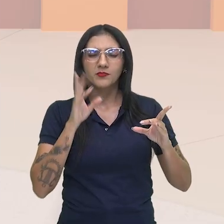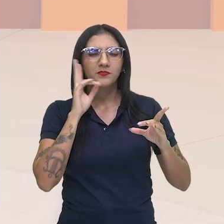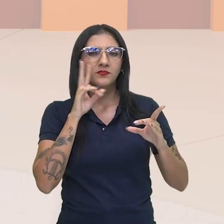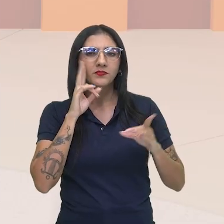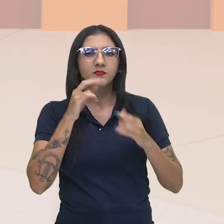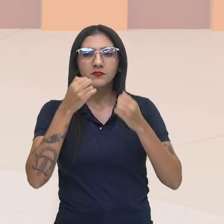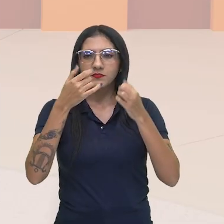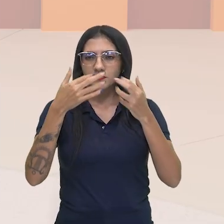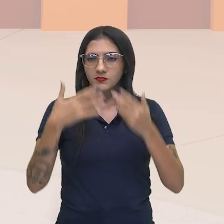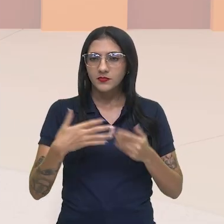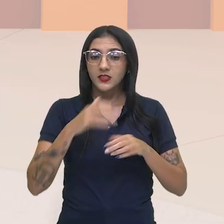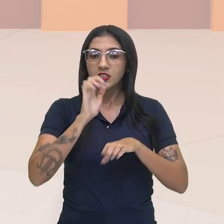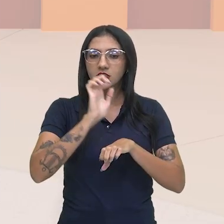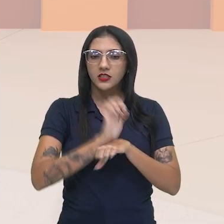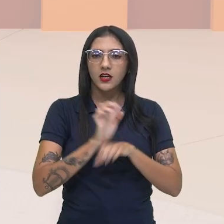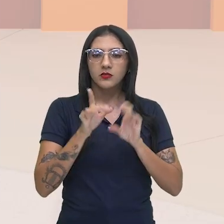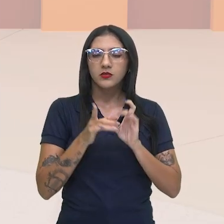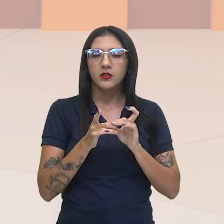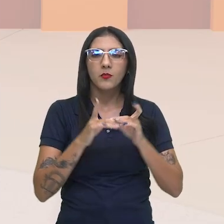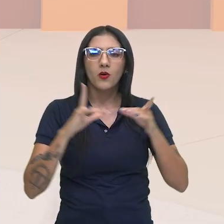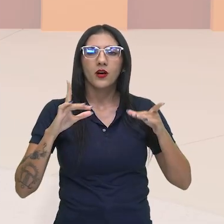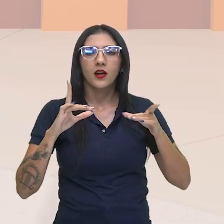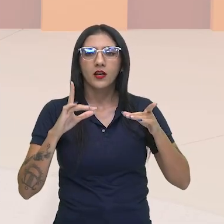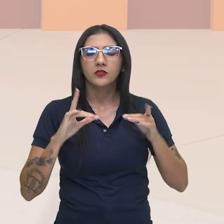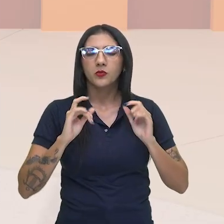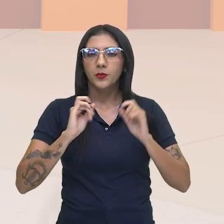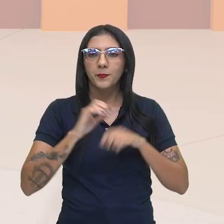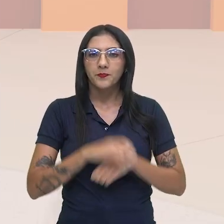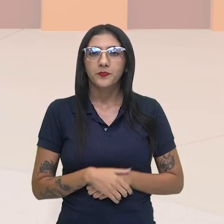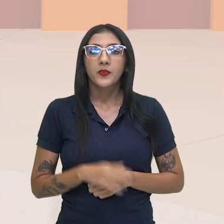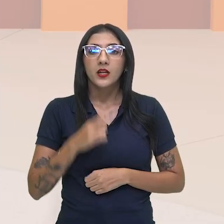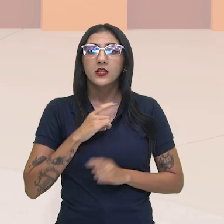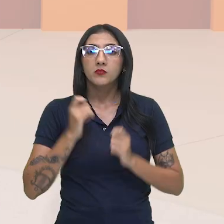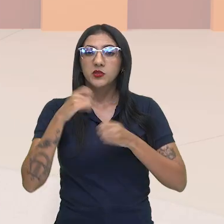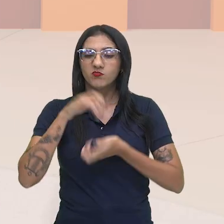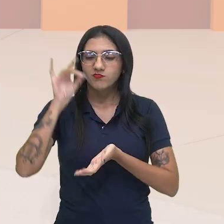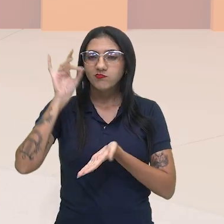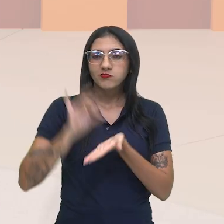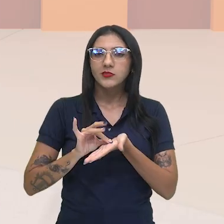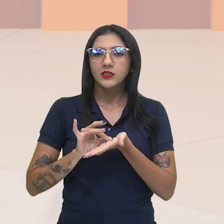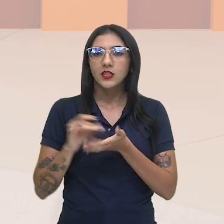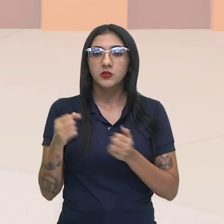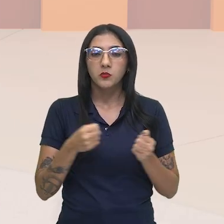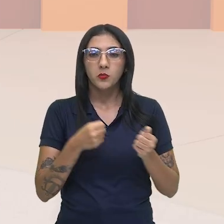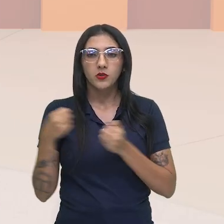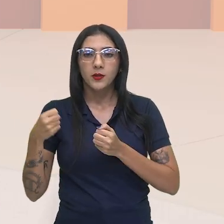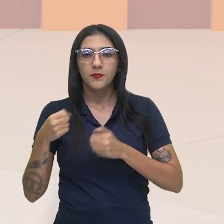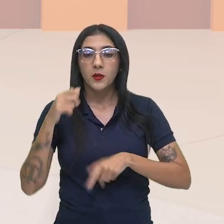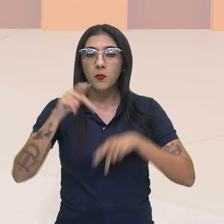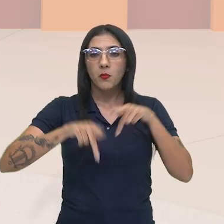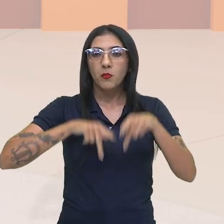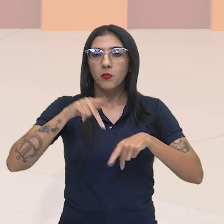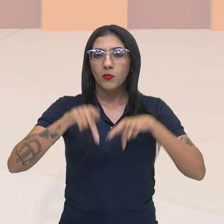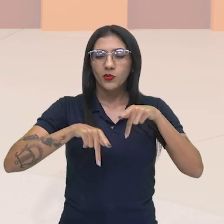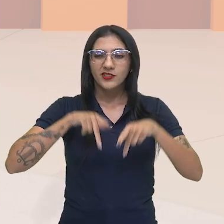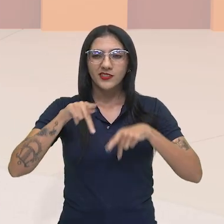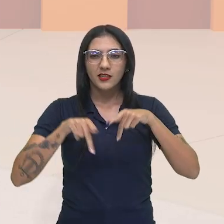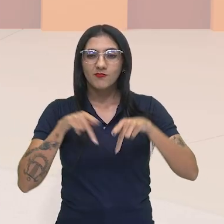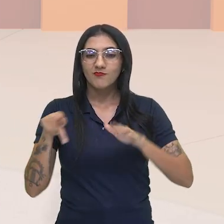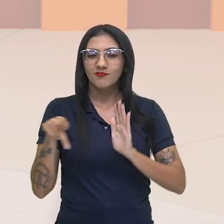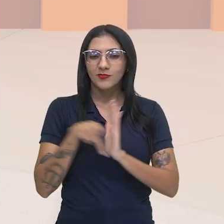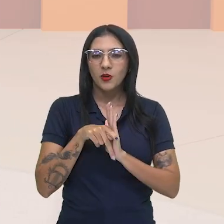de um Estado de direito, nós estamos falando daquele Estado que é legítimo, que o povo emanou do povo,